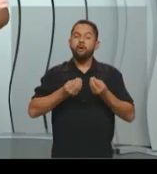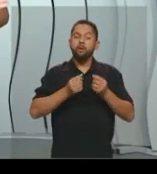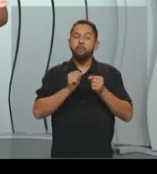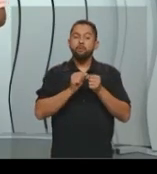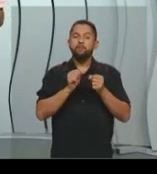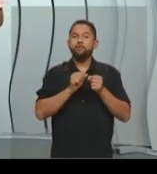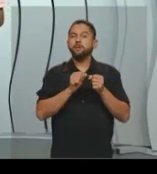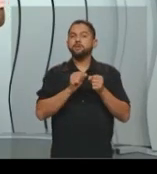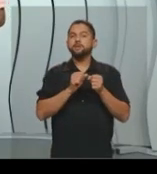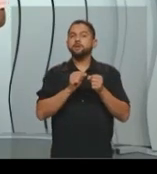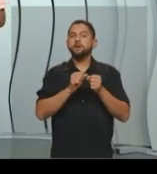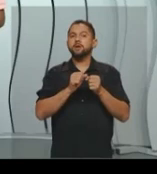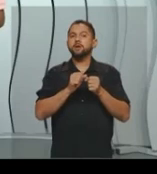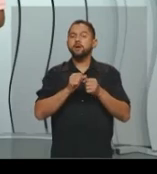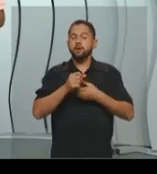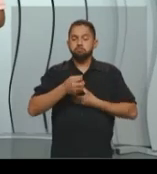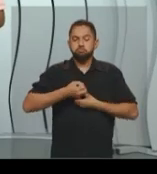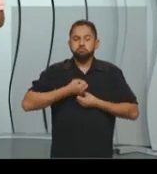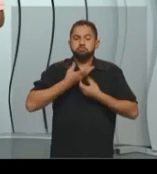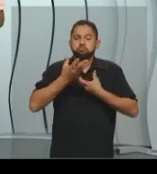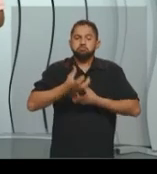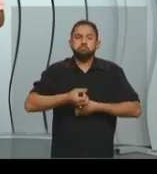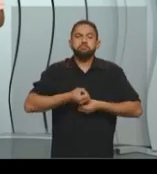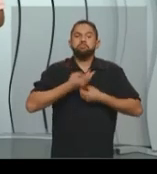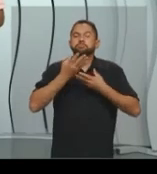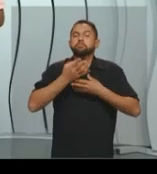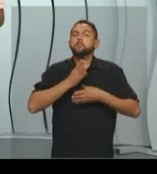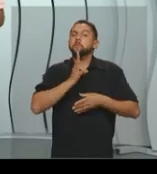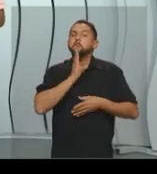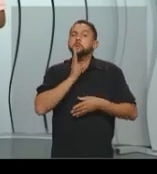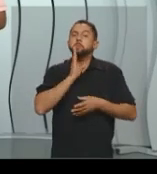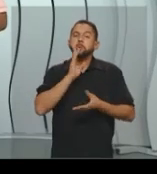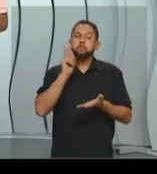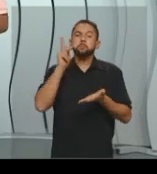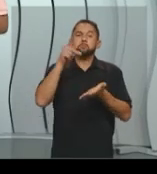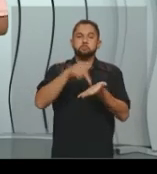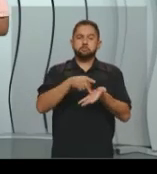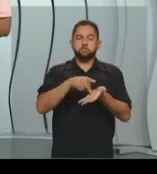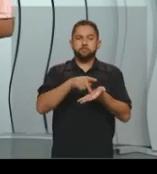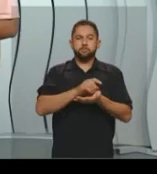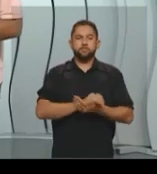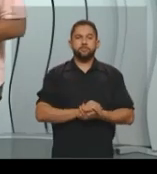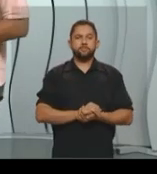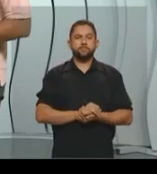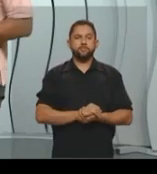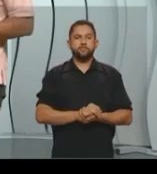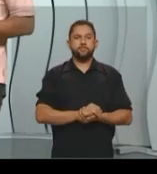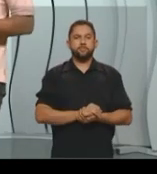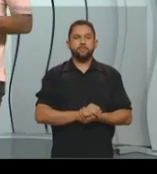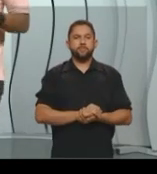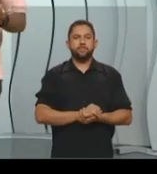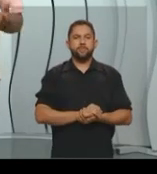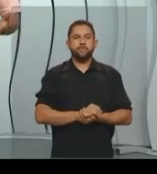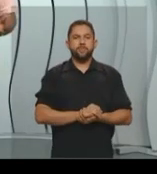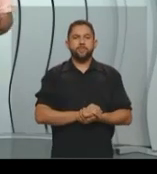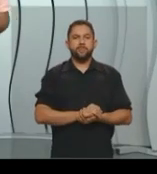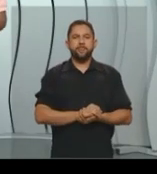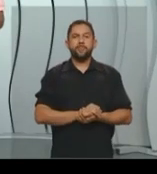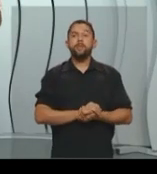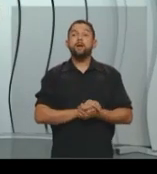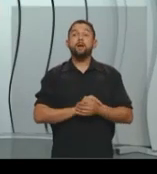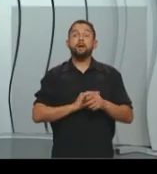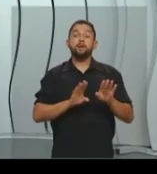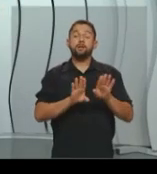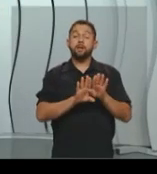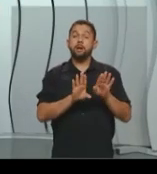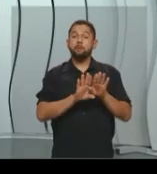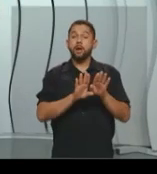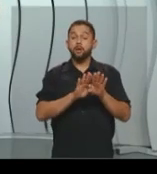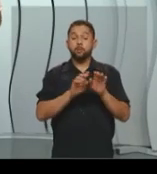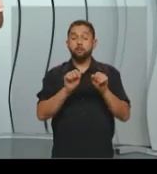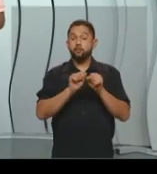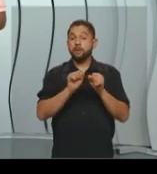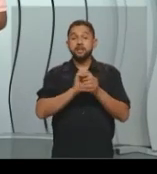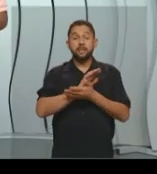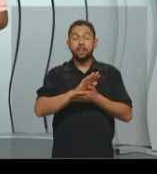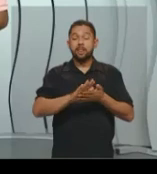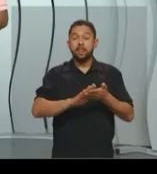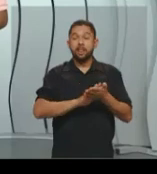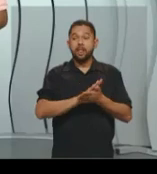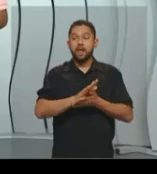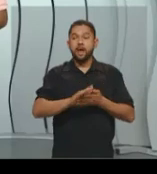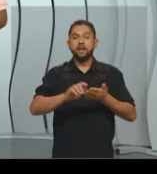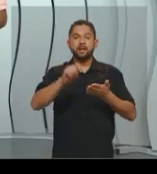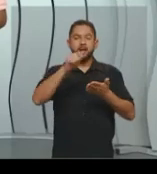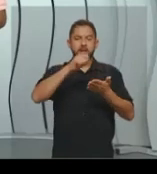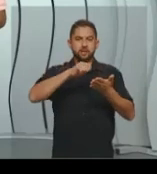tirar de dentro de si o conhecimento verdadeiro. Sócrates também não deixou nada escrito, porque para